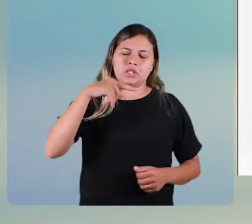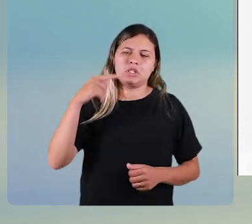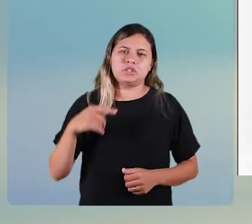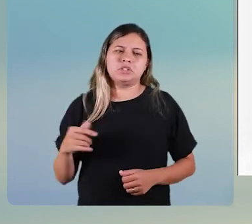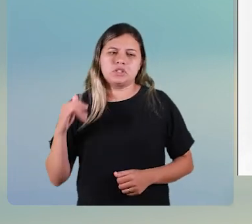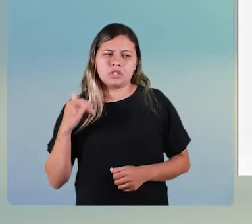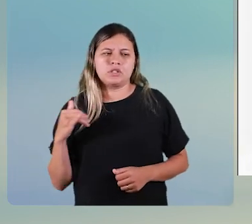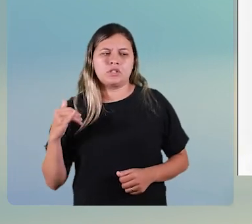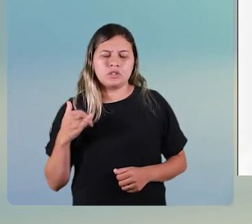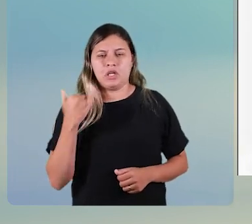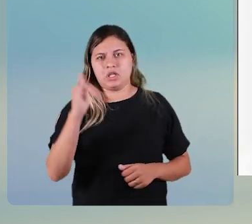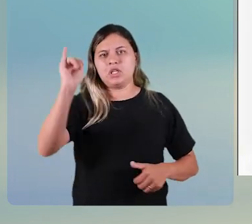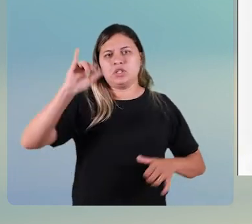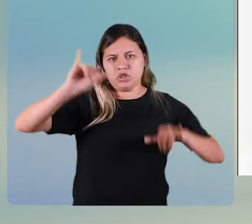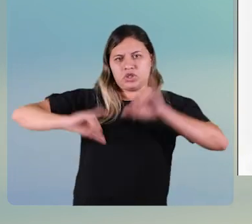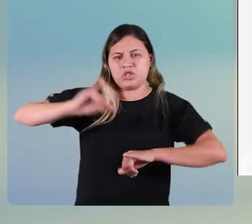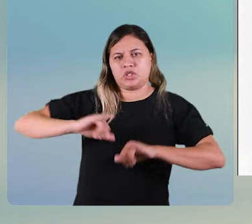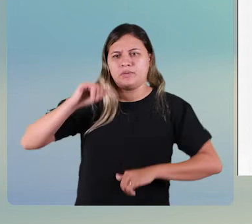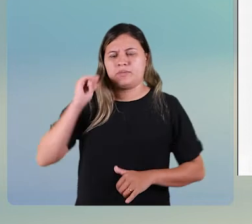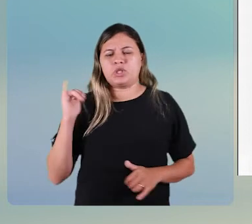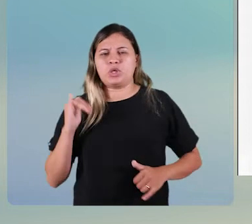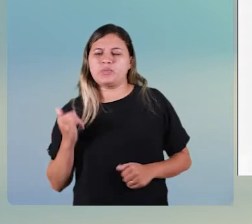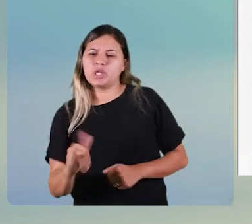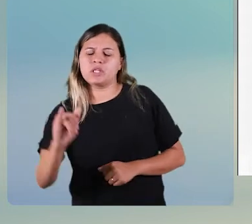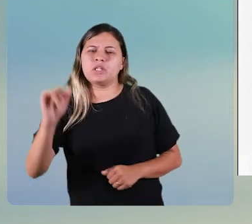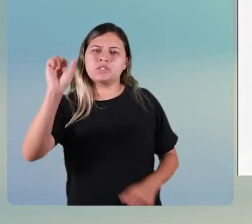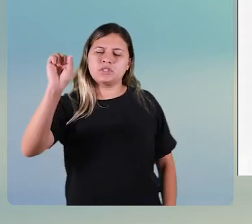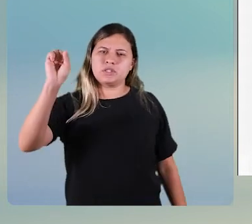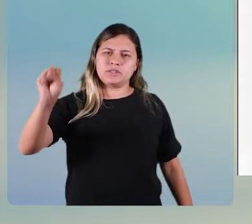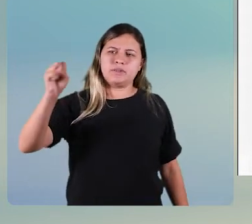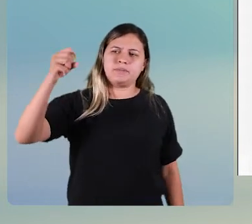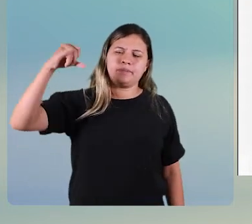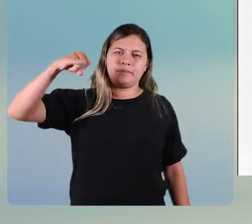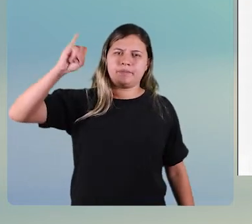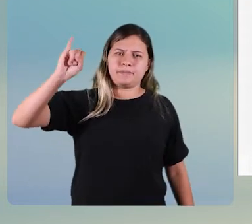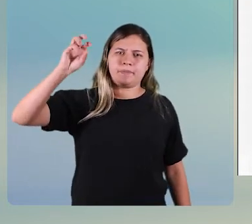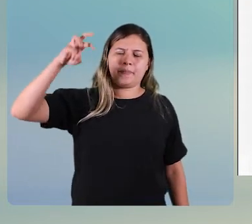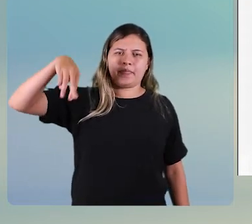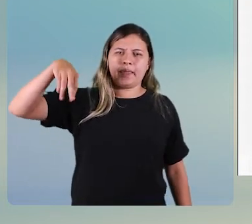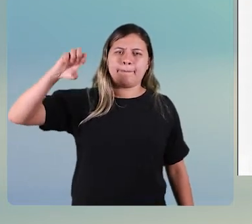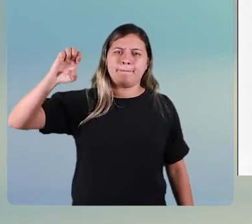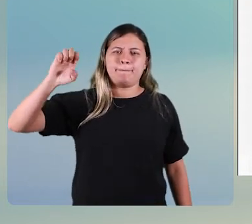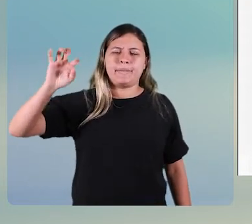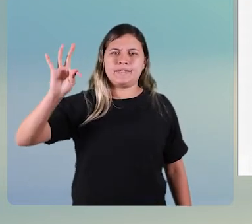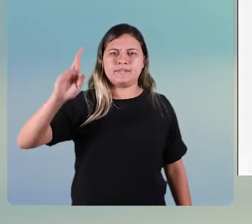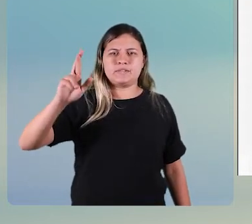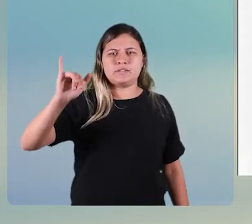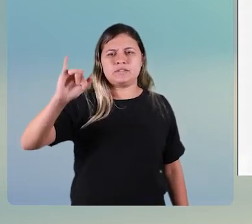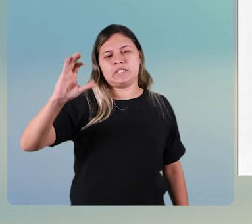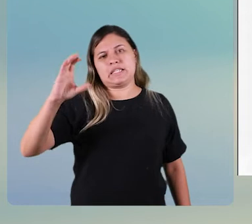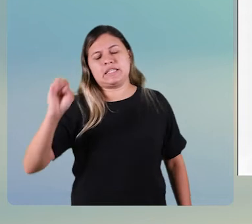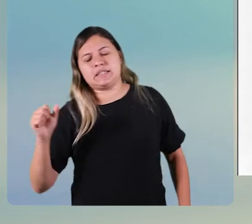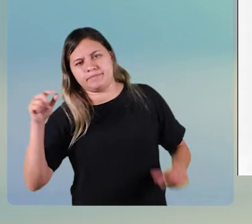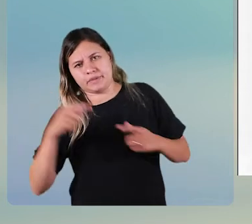né? Energia química em energia cinética, né? Energia de movimento. E aí, essa energia que está sendo produzida